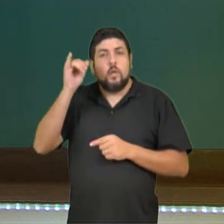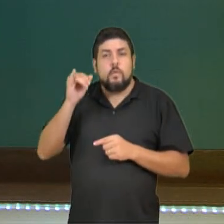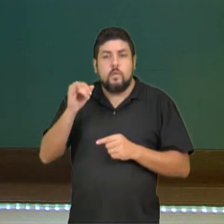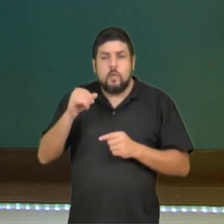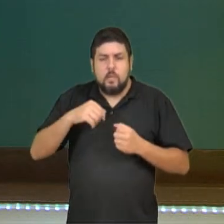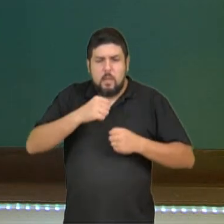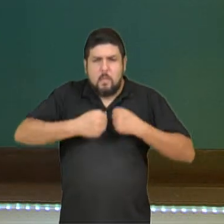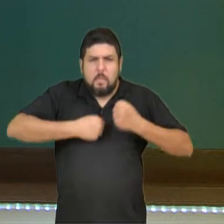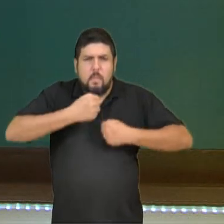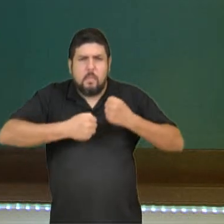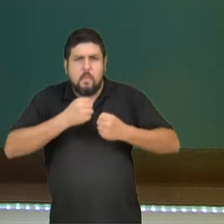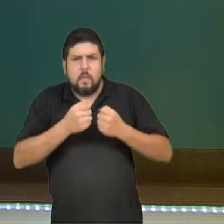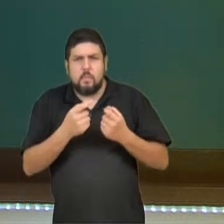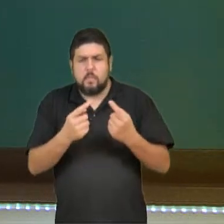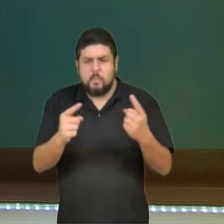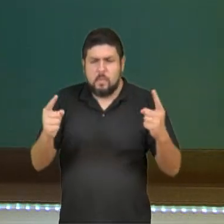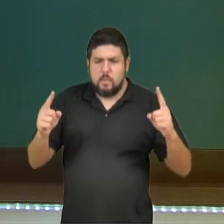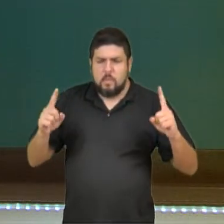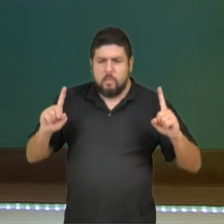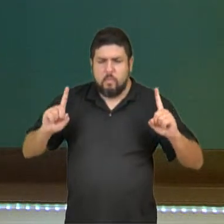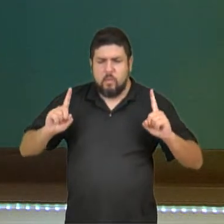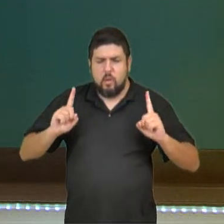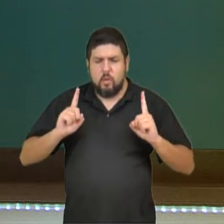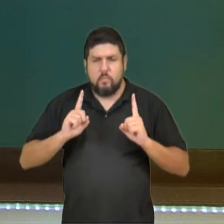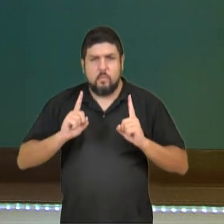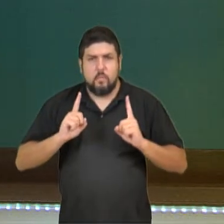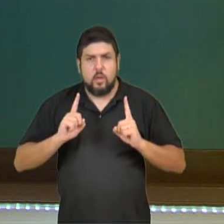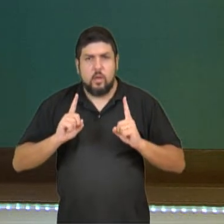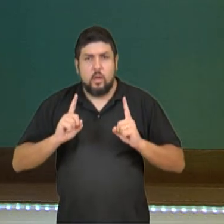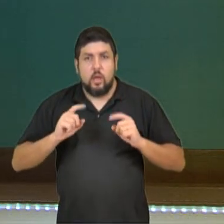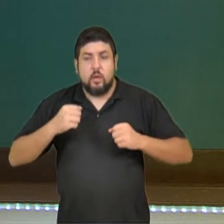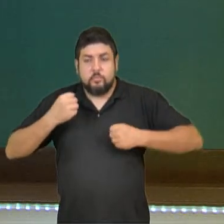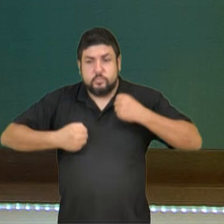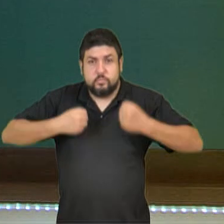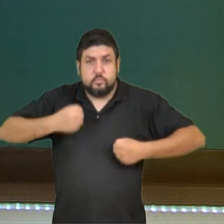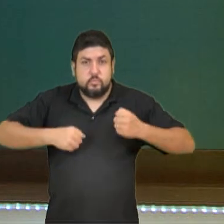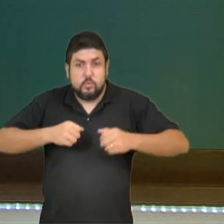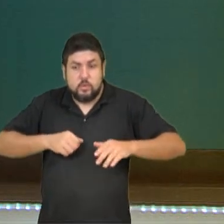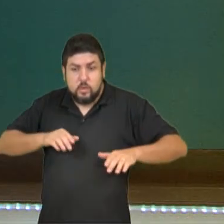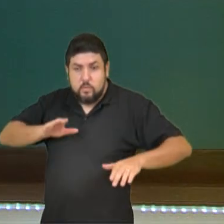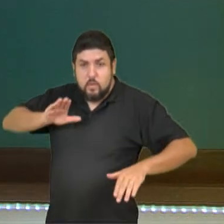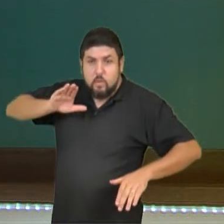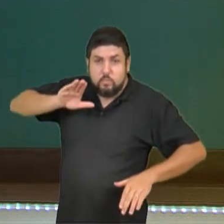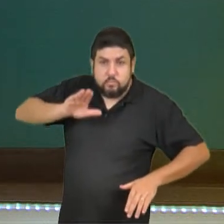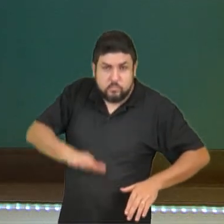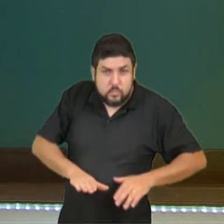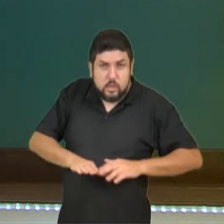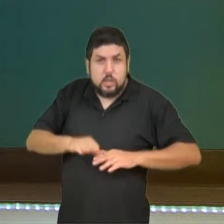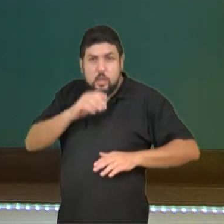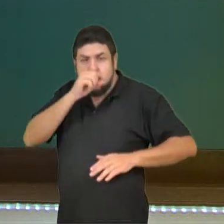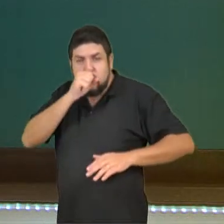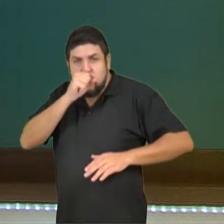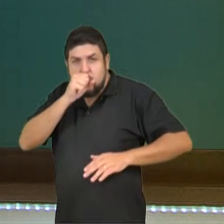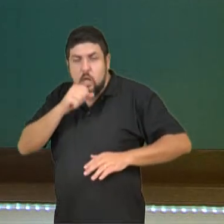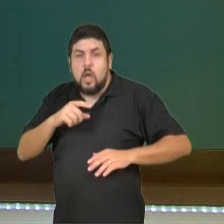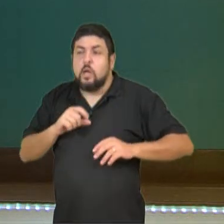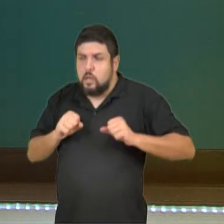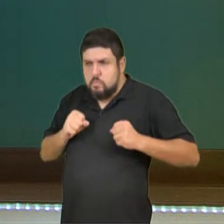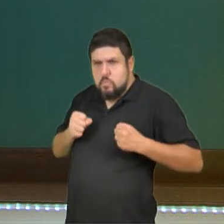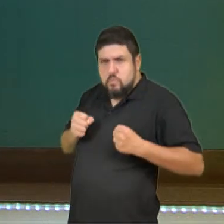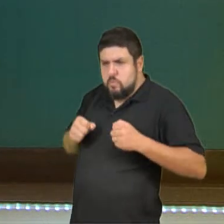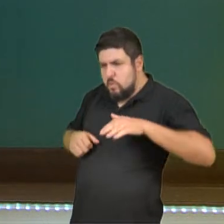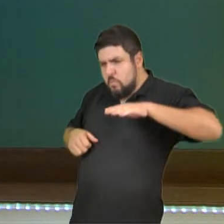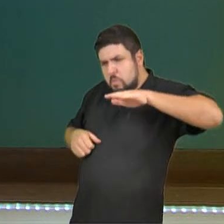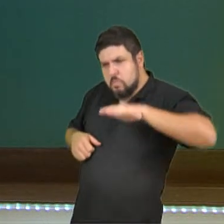da corrida. Então, quem está correndo tem que pisar na base alaranjada e quem está na defesa tem que pisar na base branca. Então,